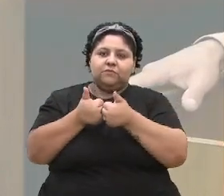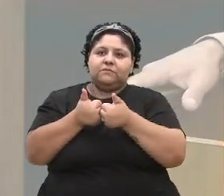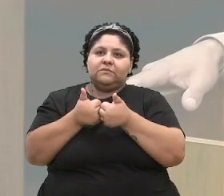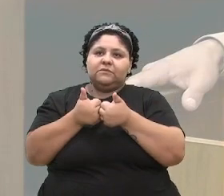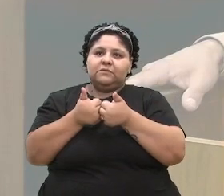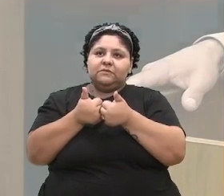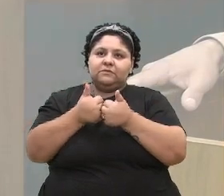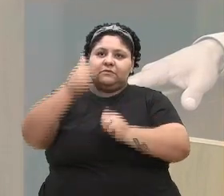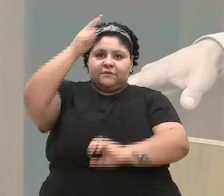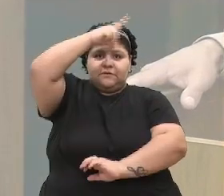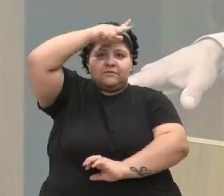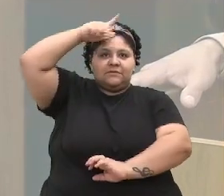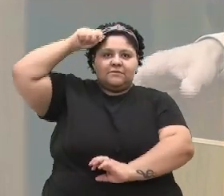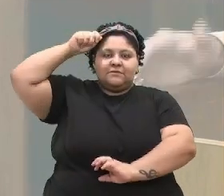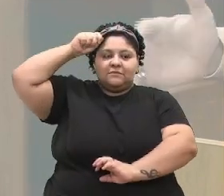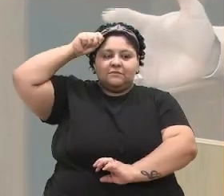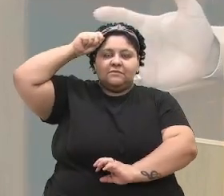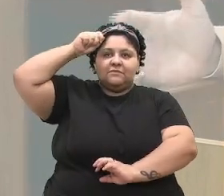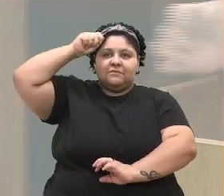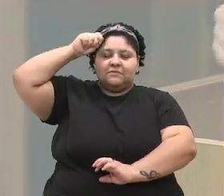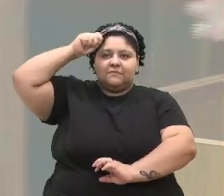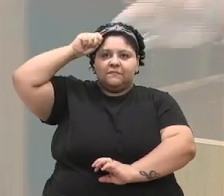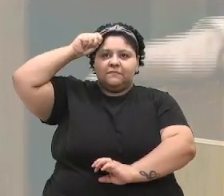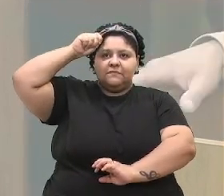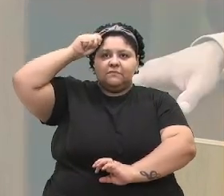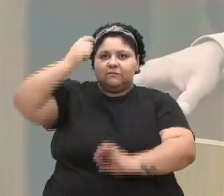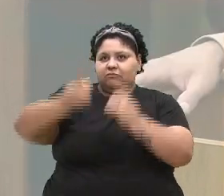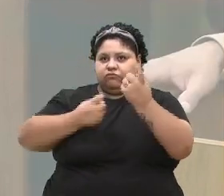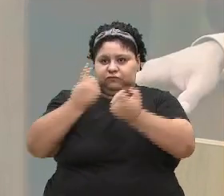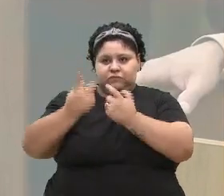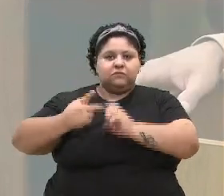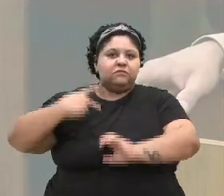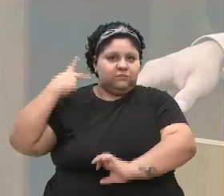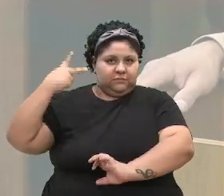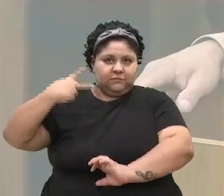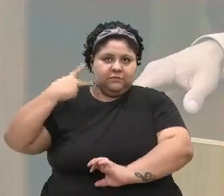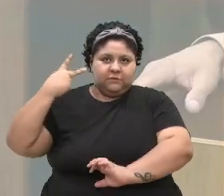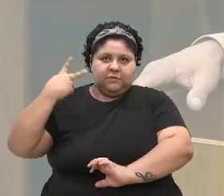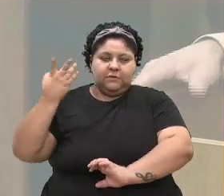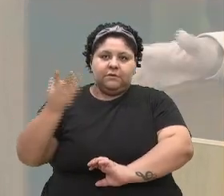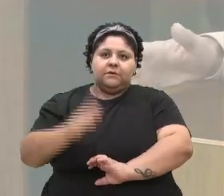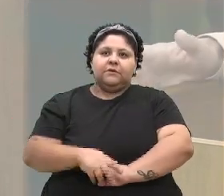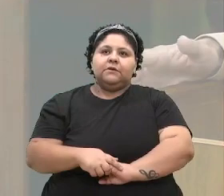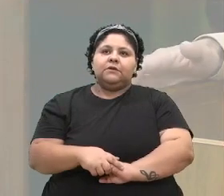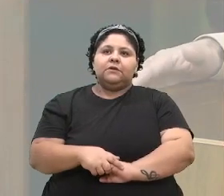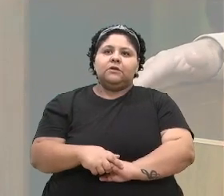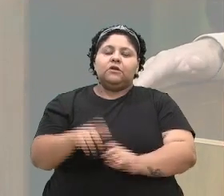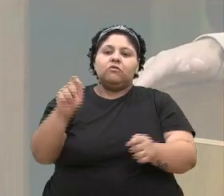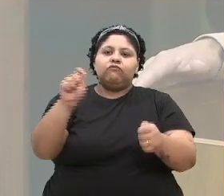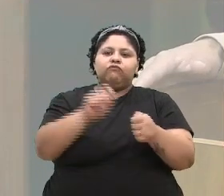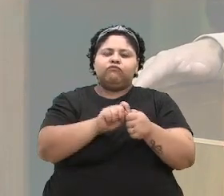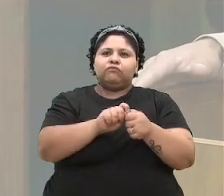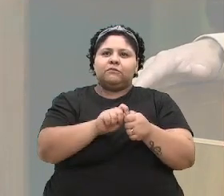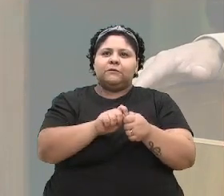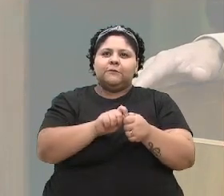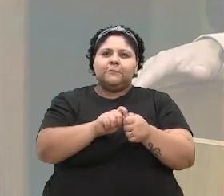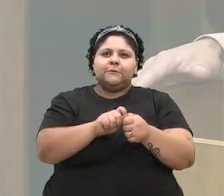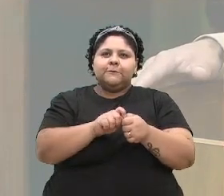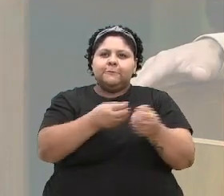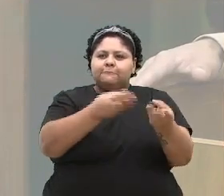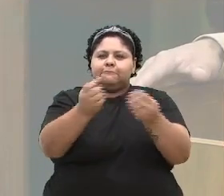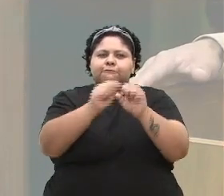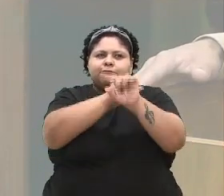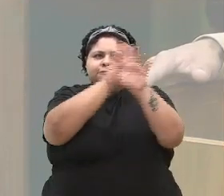o prefeito e de alguns vereadores, onde foi feito diversos esclarecimentos